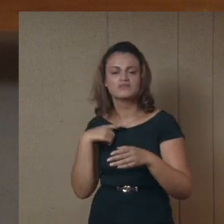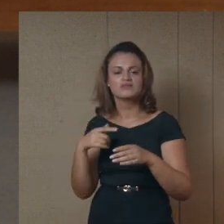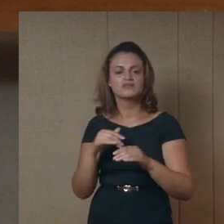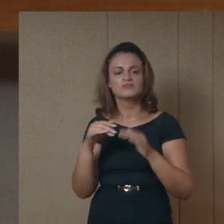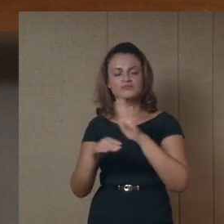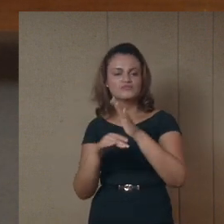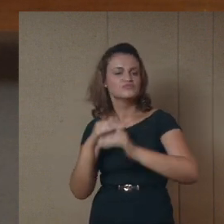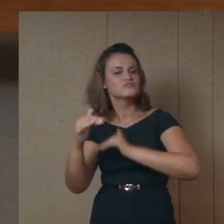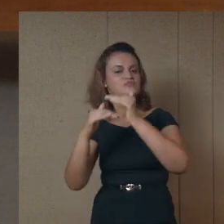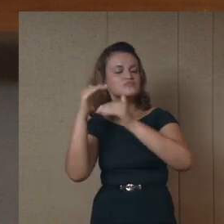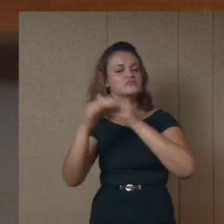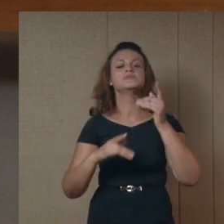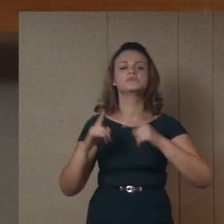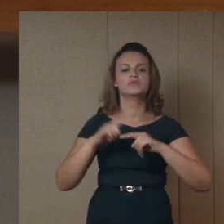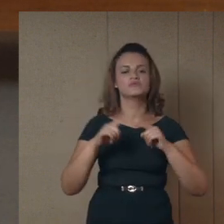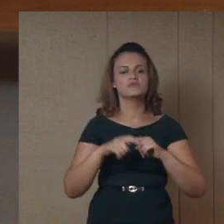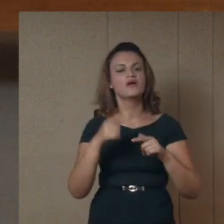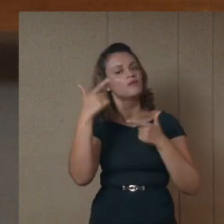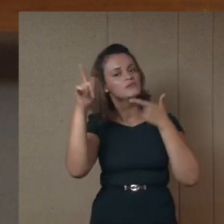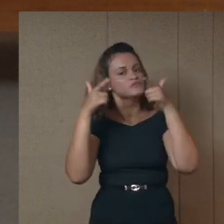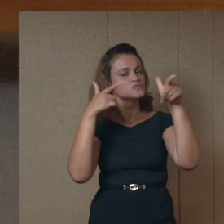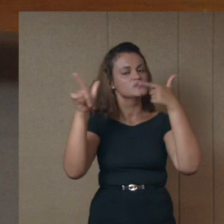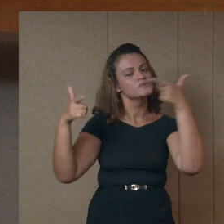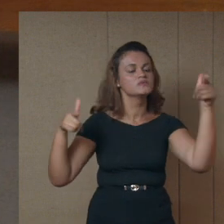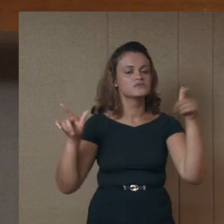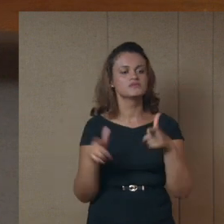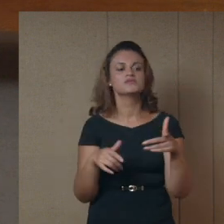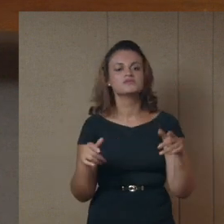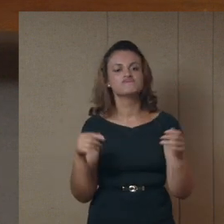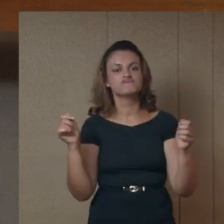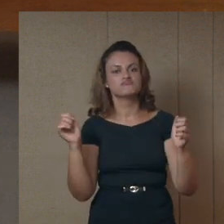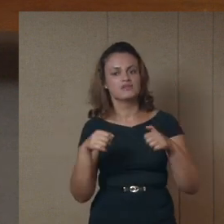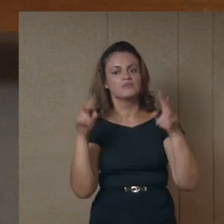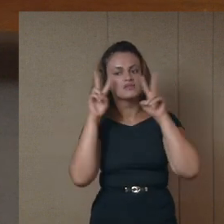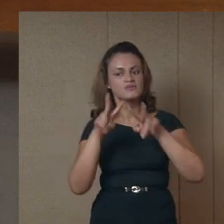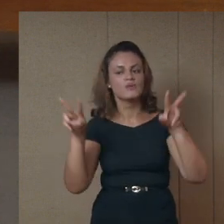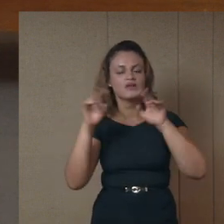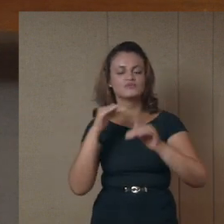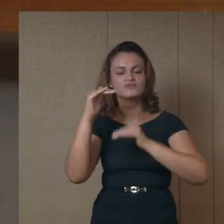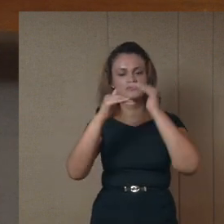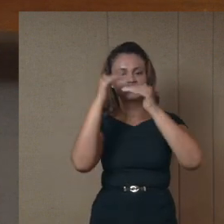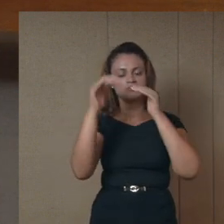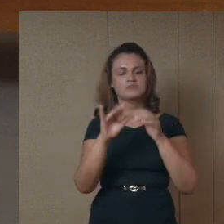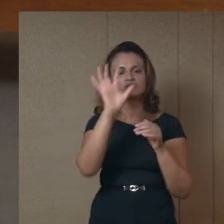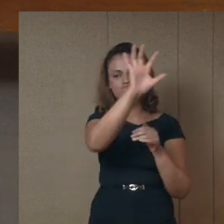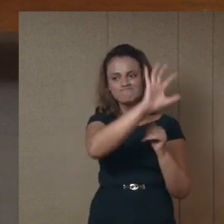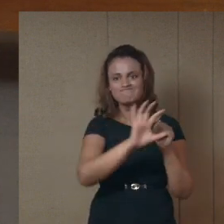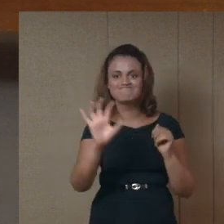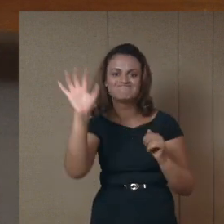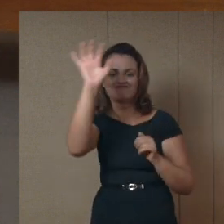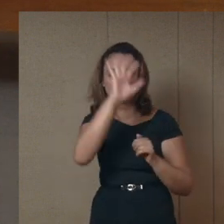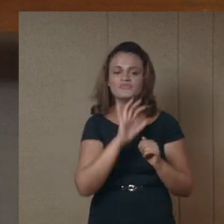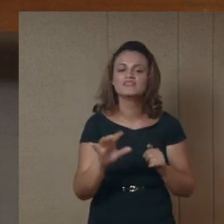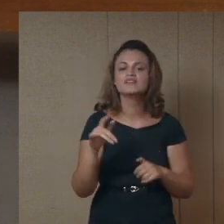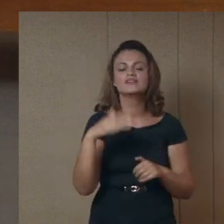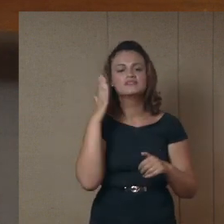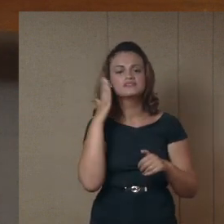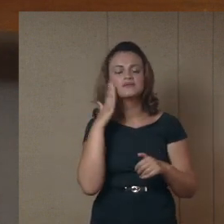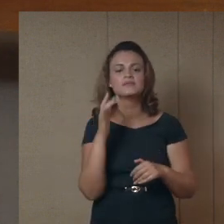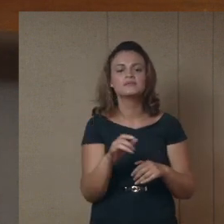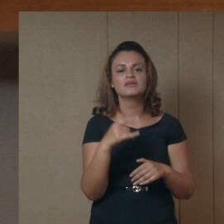ações de desenvolvimento produtivo mas outras ações também é com esse olhar para o desenvolvimento regional e como que essas